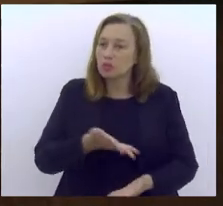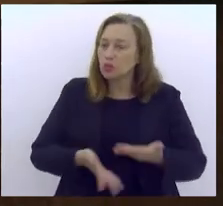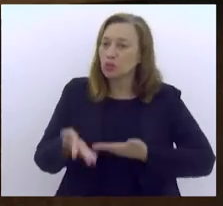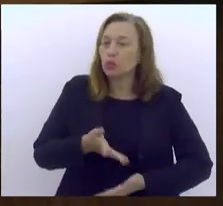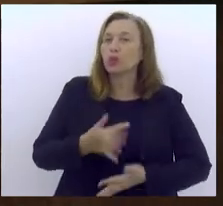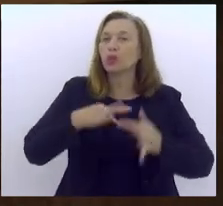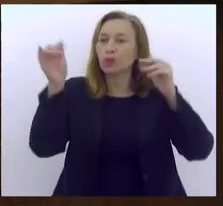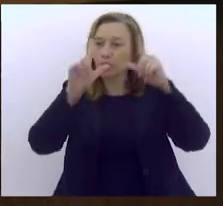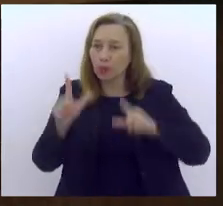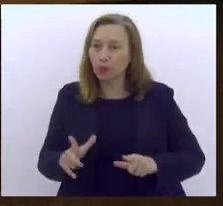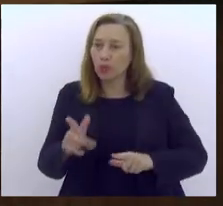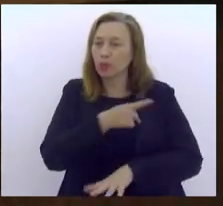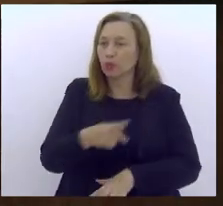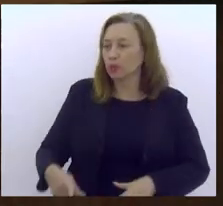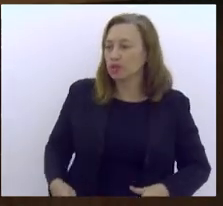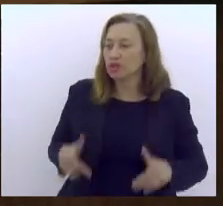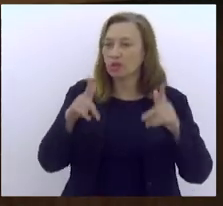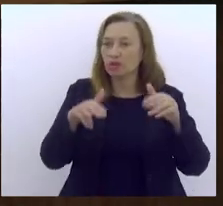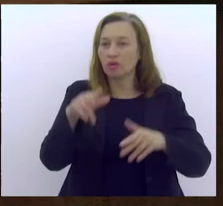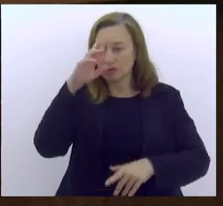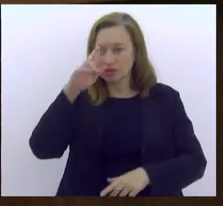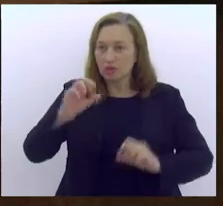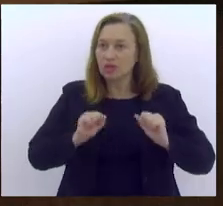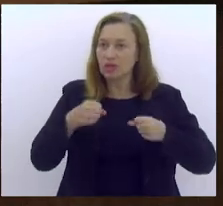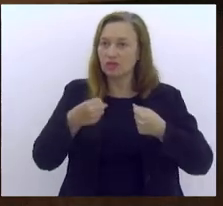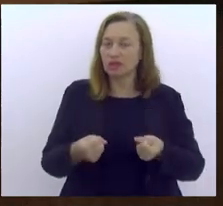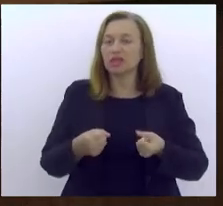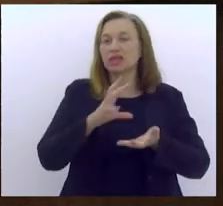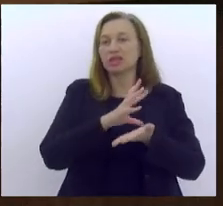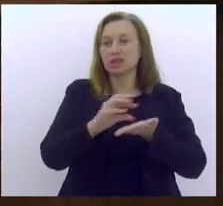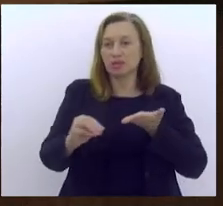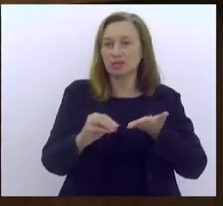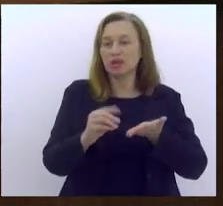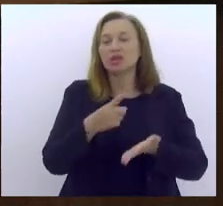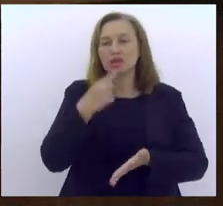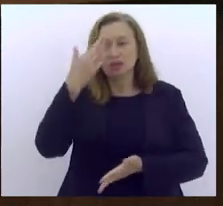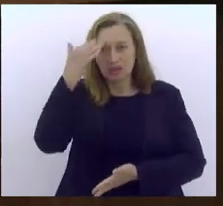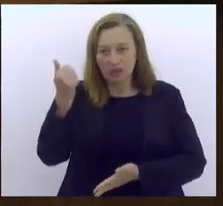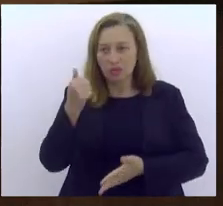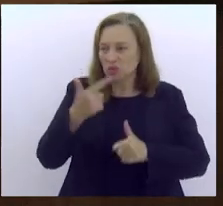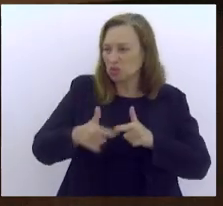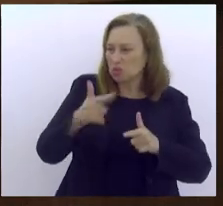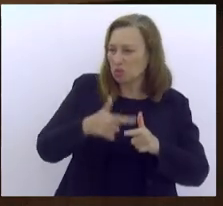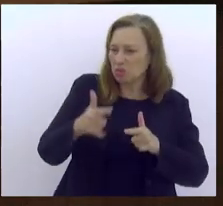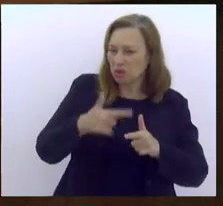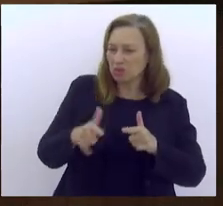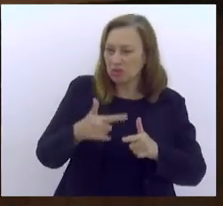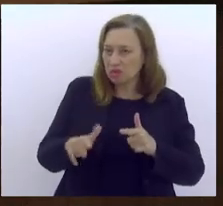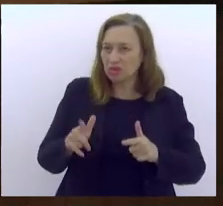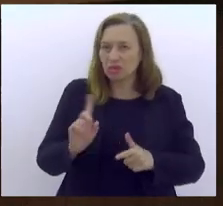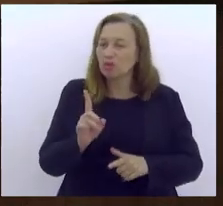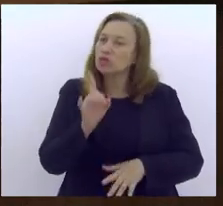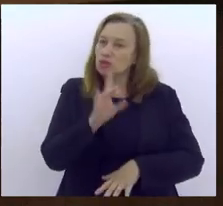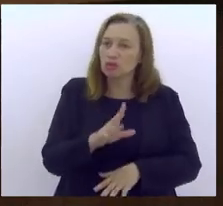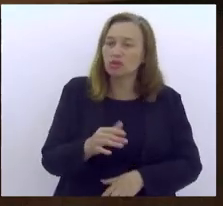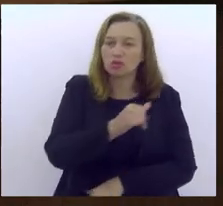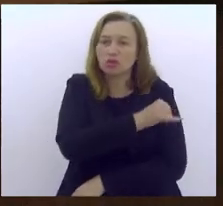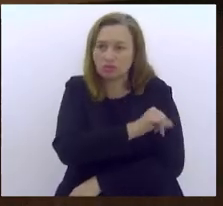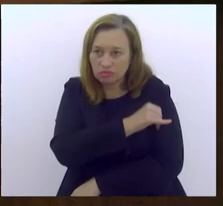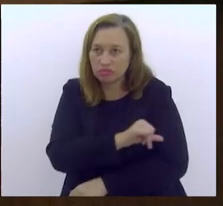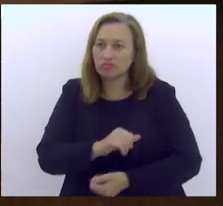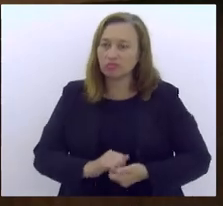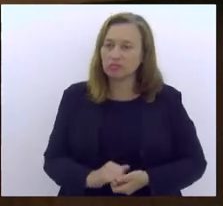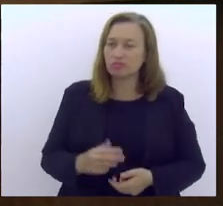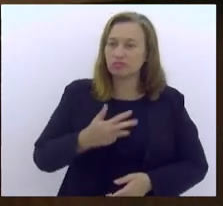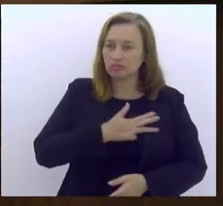muito feliz de ter um presidente como o senhor aqui defendendo essa pauta. E a gente sabe que os problemas não são só no Rio de Janeiro. Desde que o governo